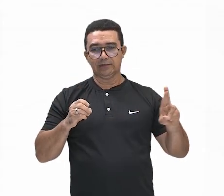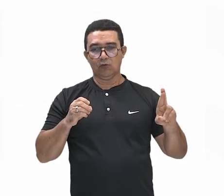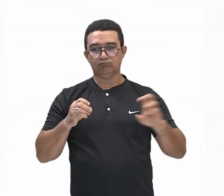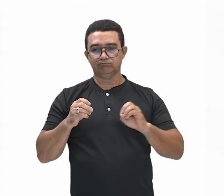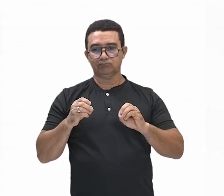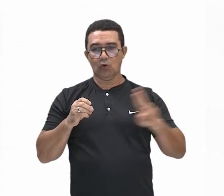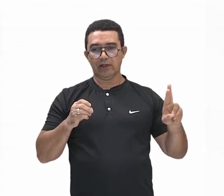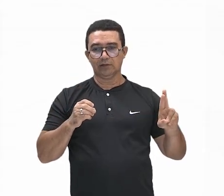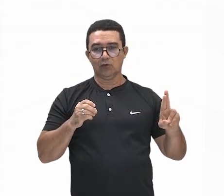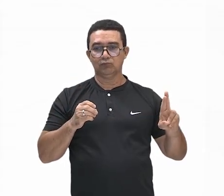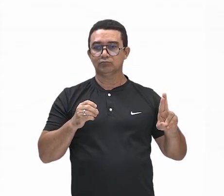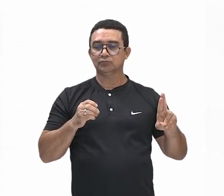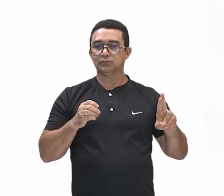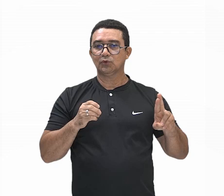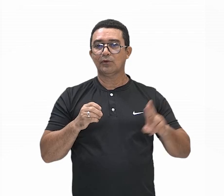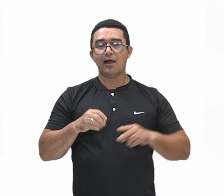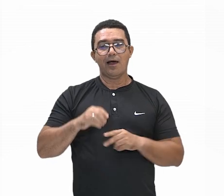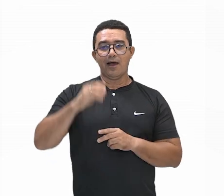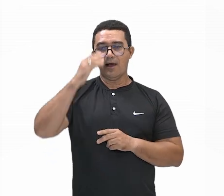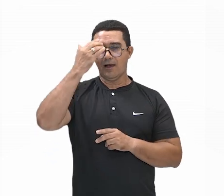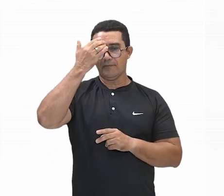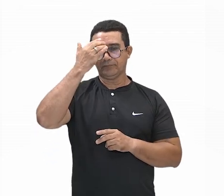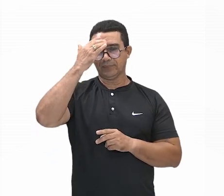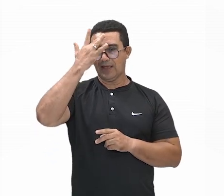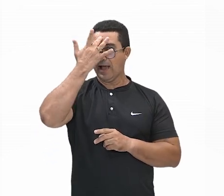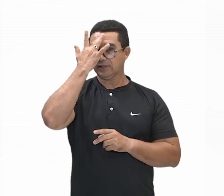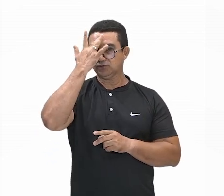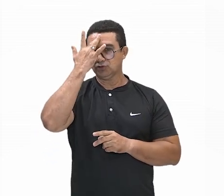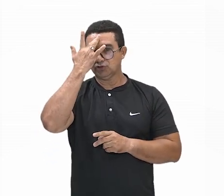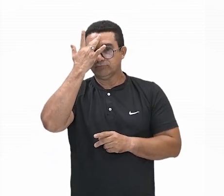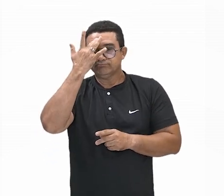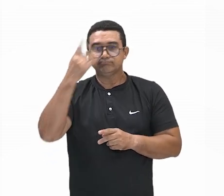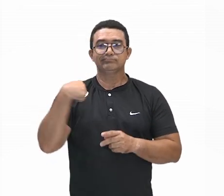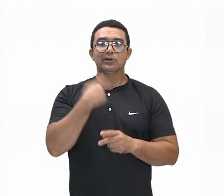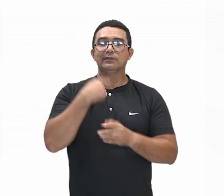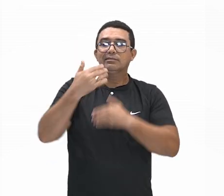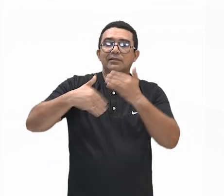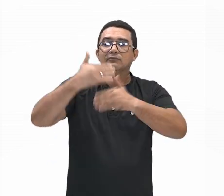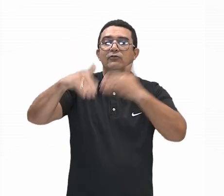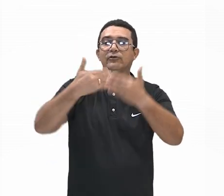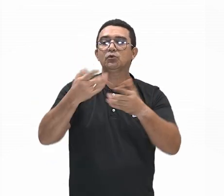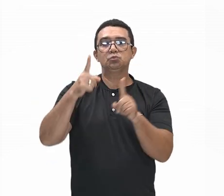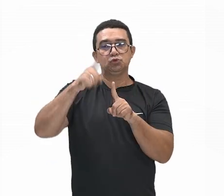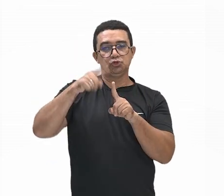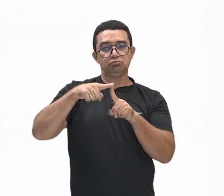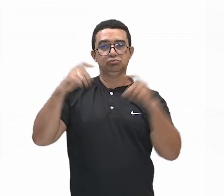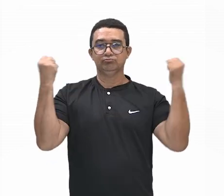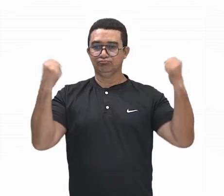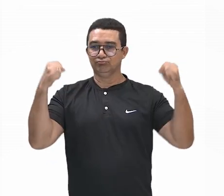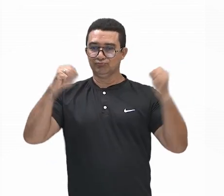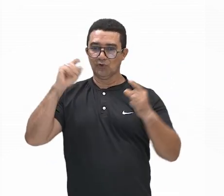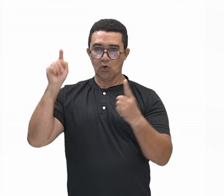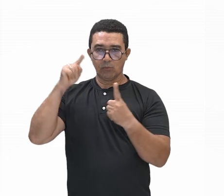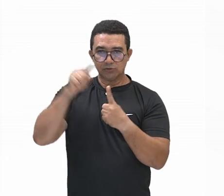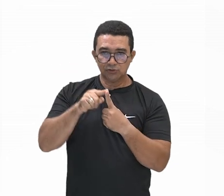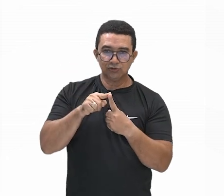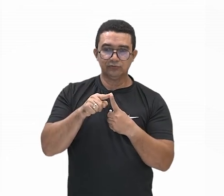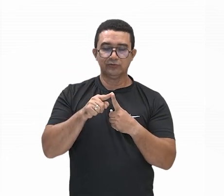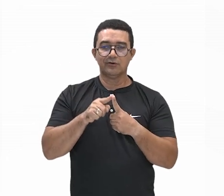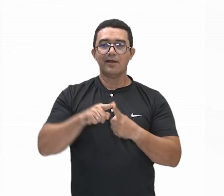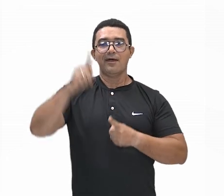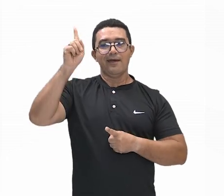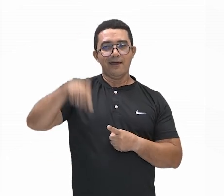representado pela Índia, né? Lá na Índia foi desenvolvida uma forma de ginástica cujo objetivo